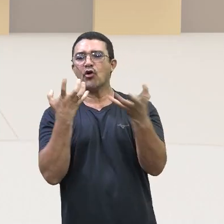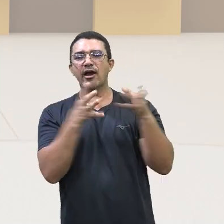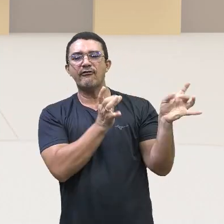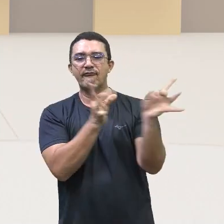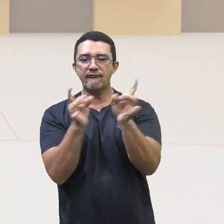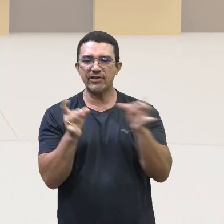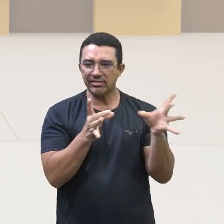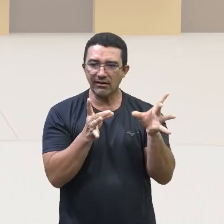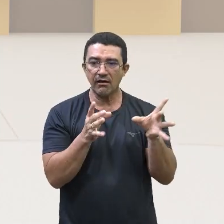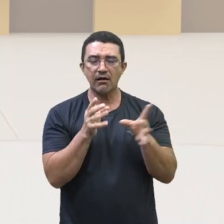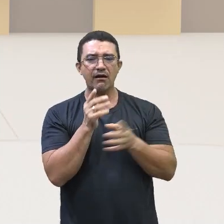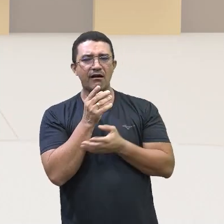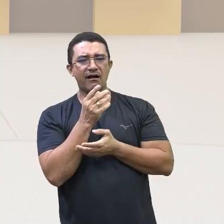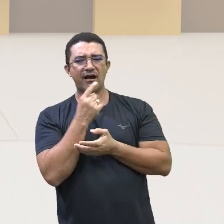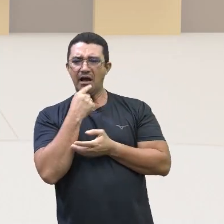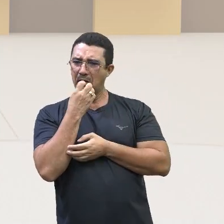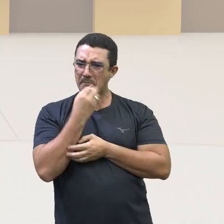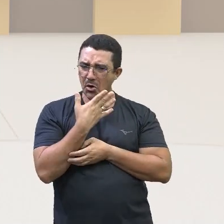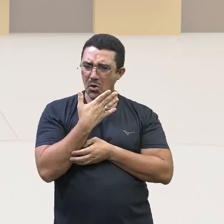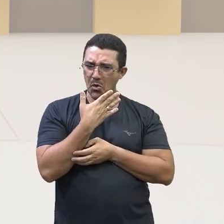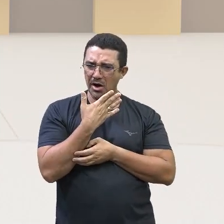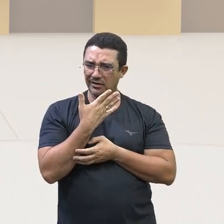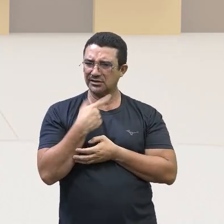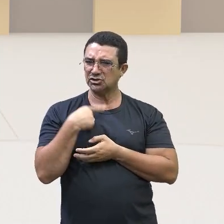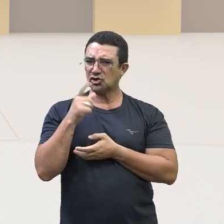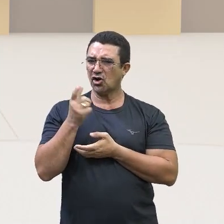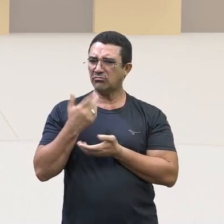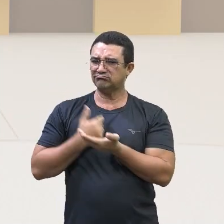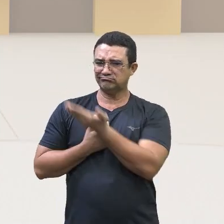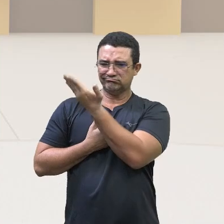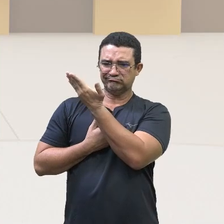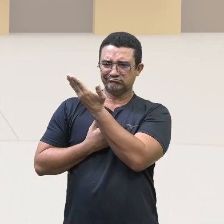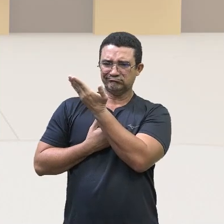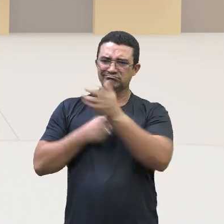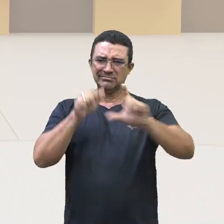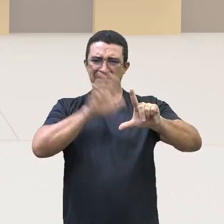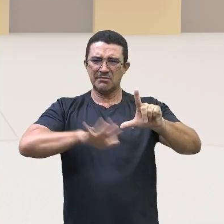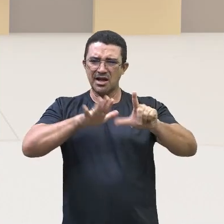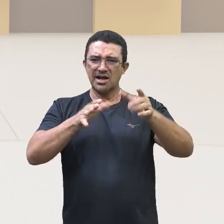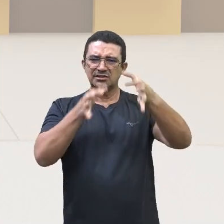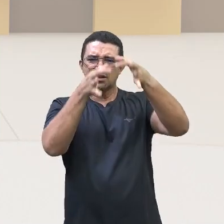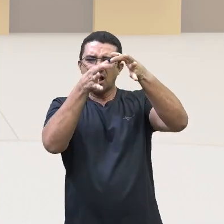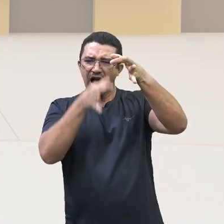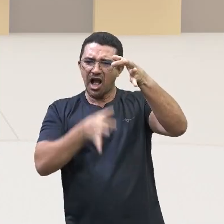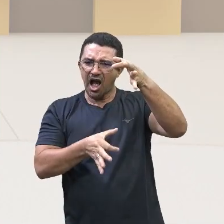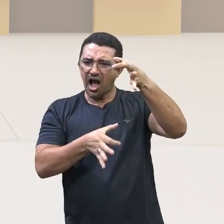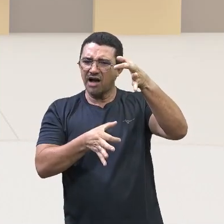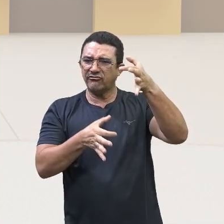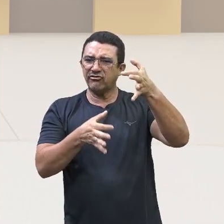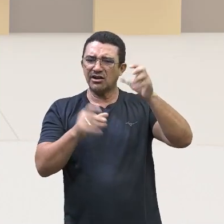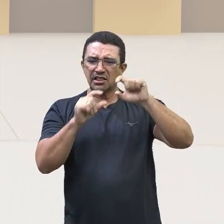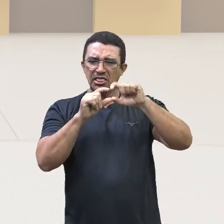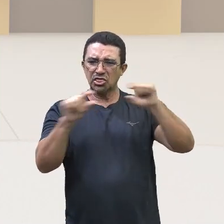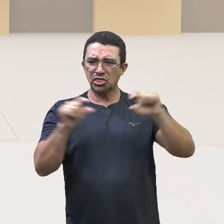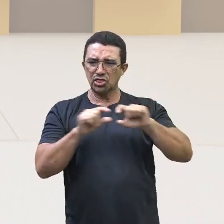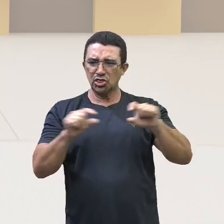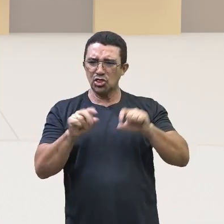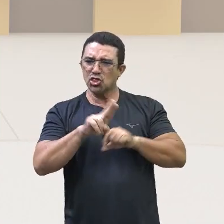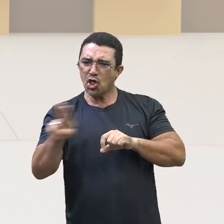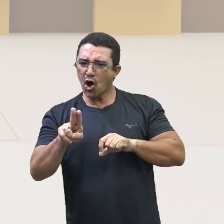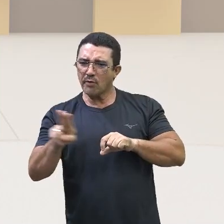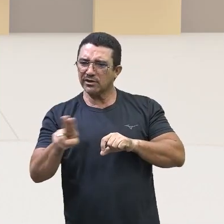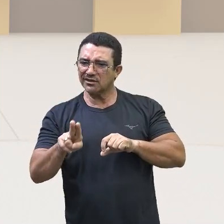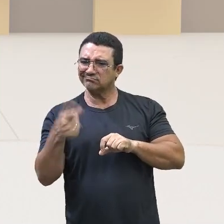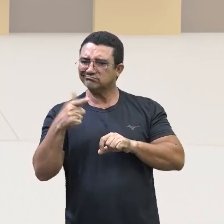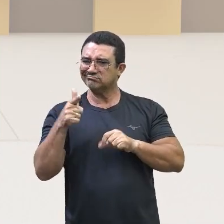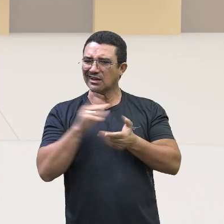é muito boa. Será que o fato de como a gente está apresentando aqui, ó, só numa garrafa, lisa, ela ali dentro... Não compraria, eu